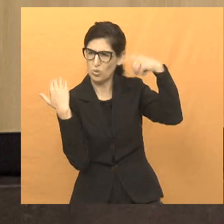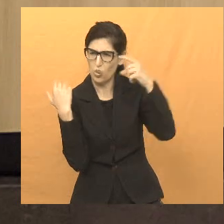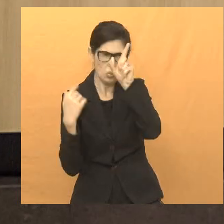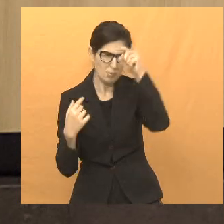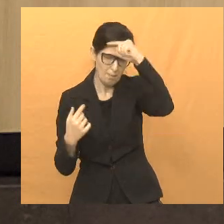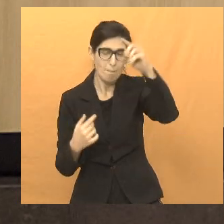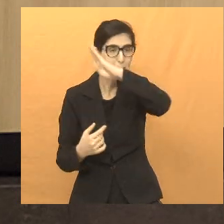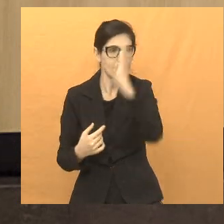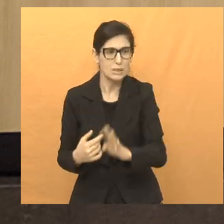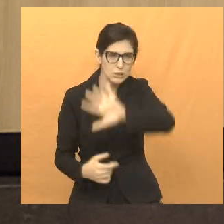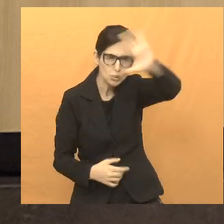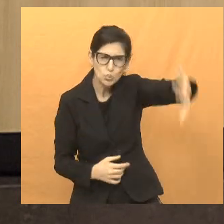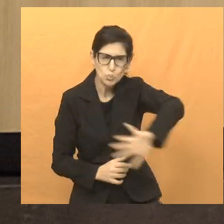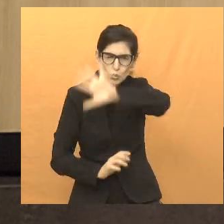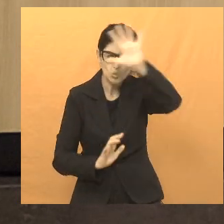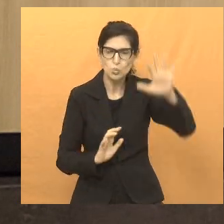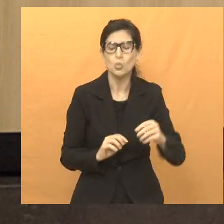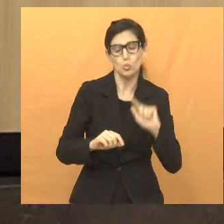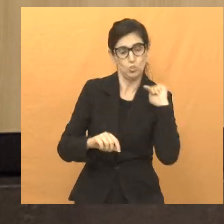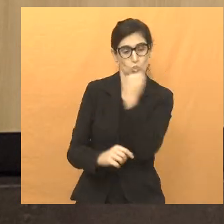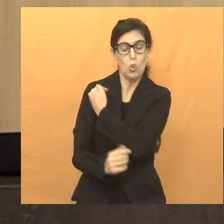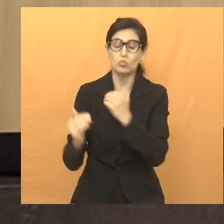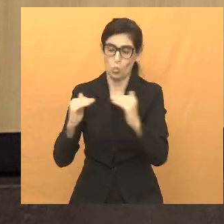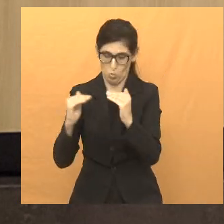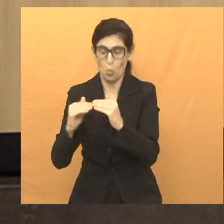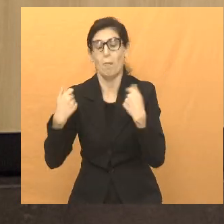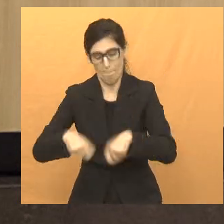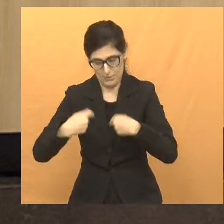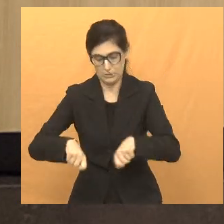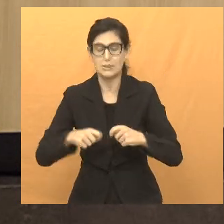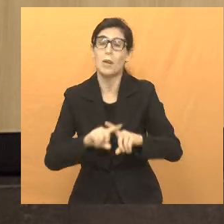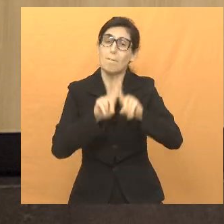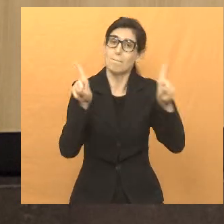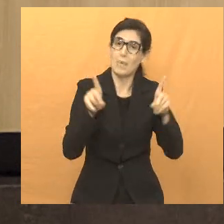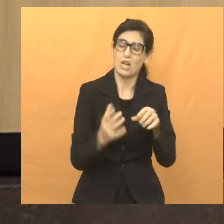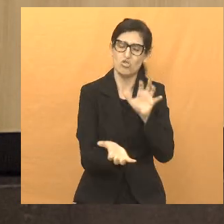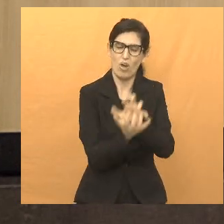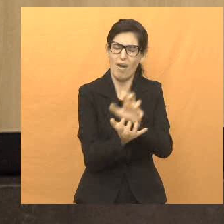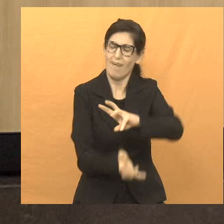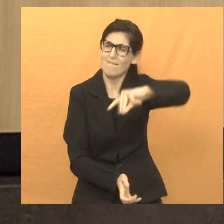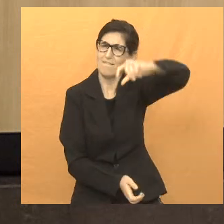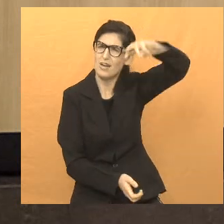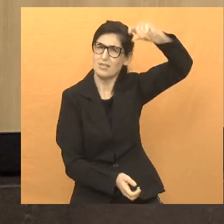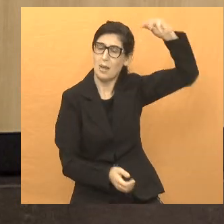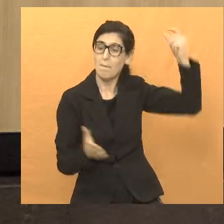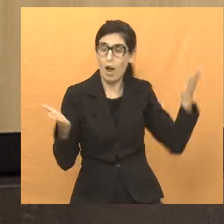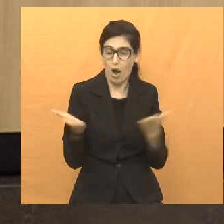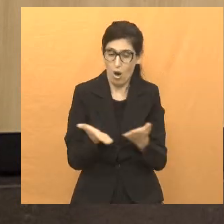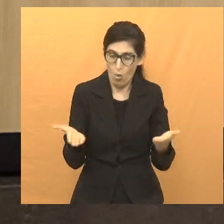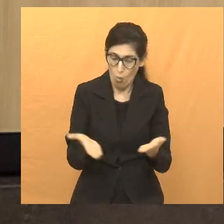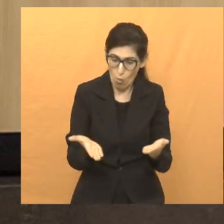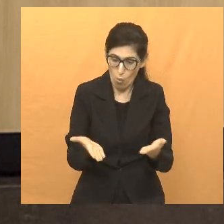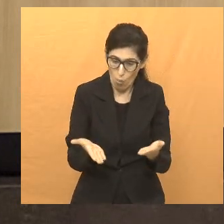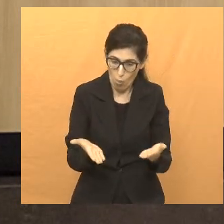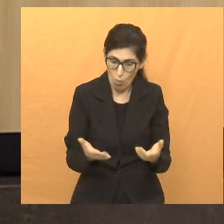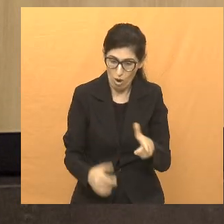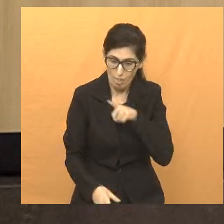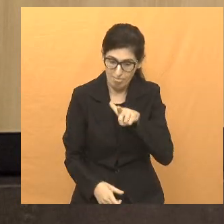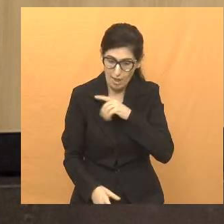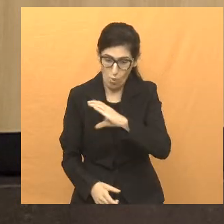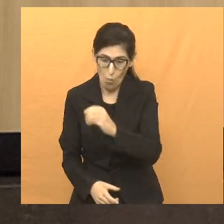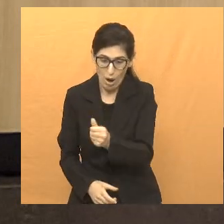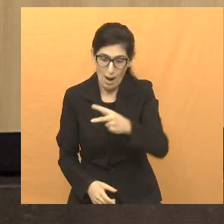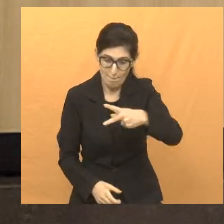Brasil todo, a gente concorda com isso. Jacareí, há muito tempo e agora, principalmente, tem uma rede de atendimento CAPS